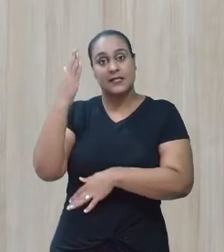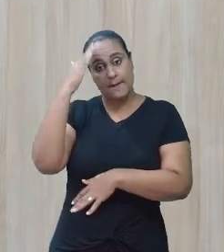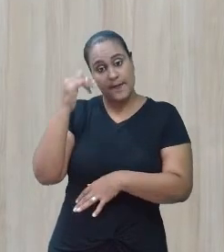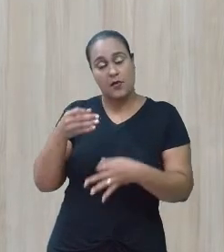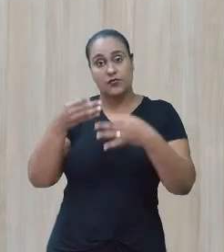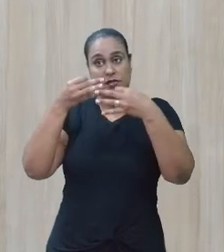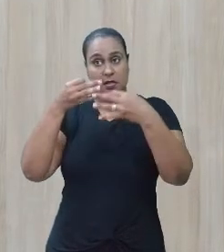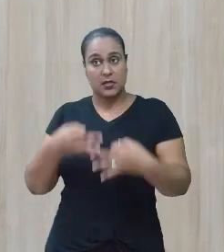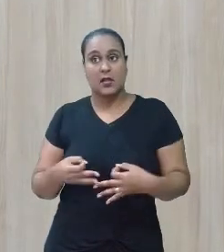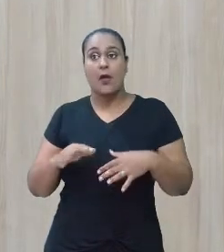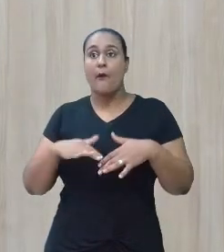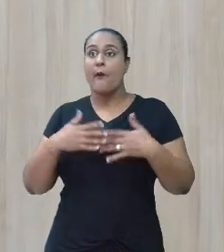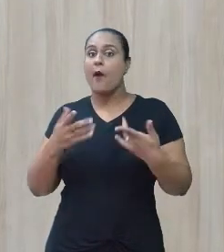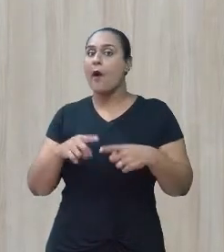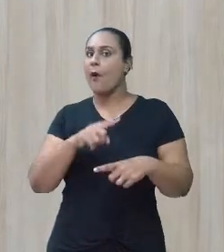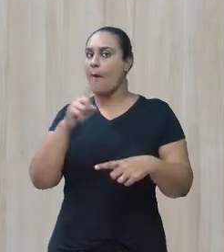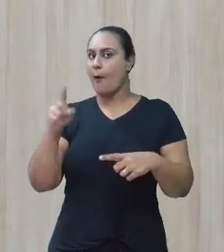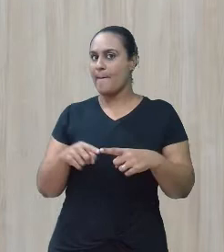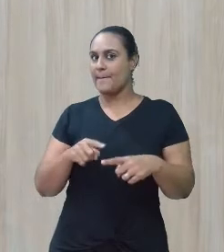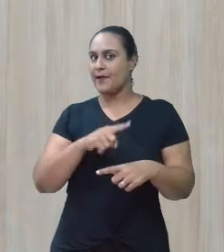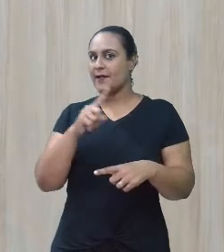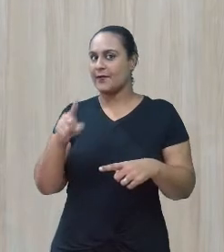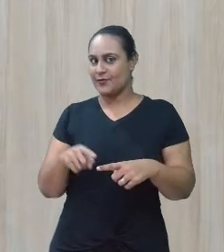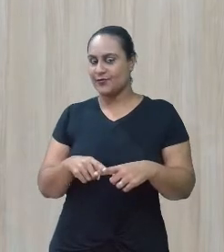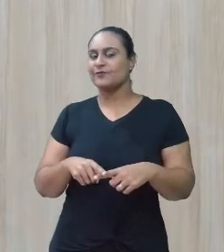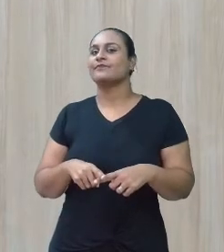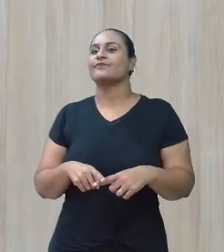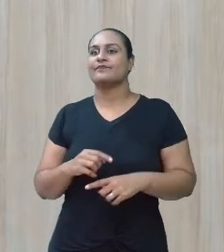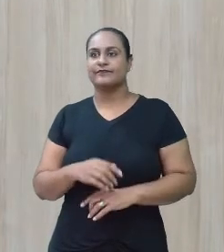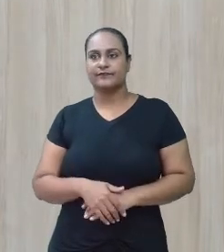realmente qual é o seu período fértil, aí